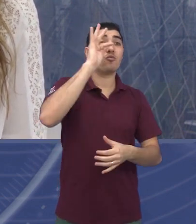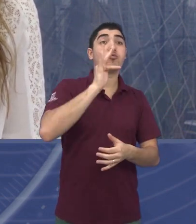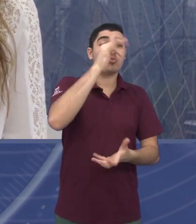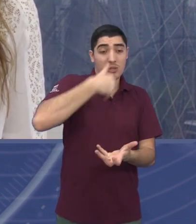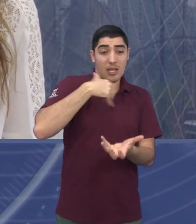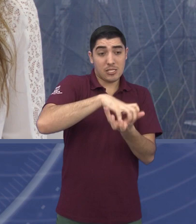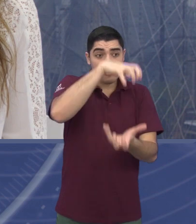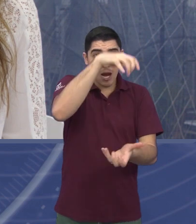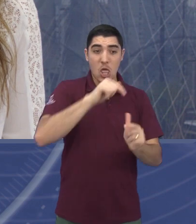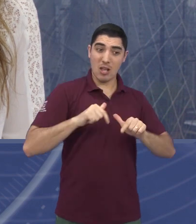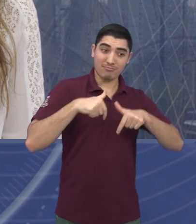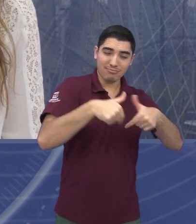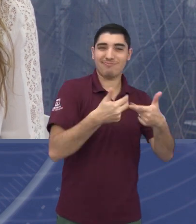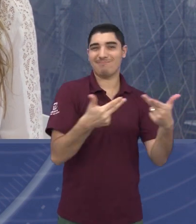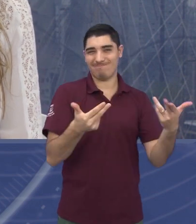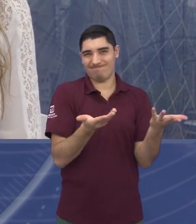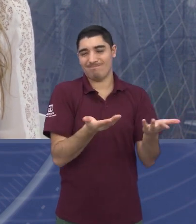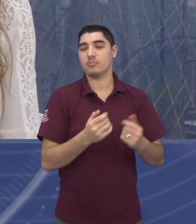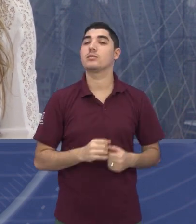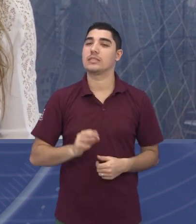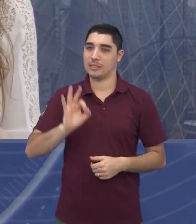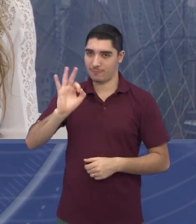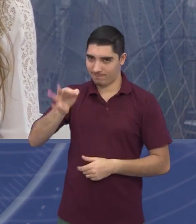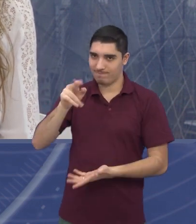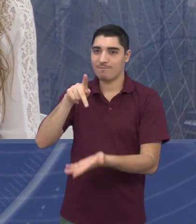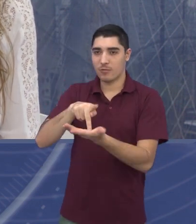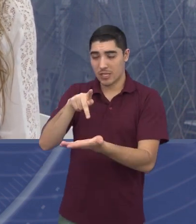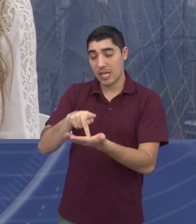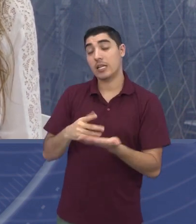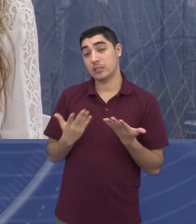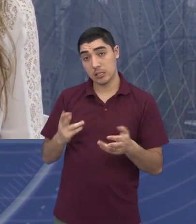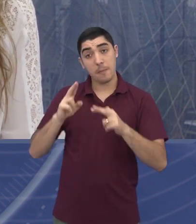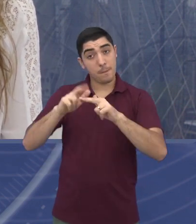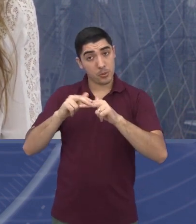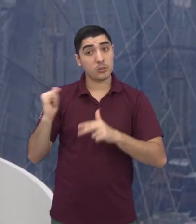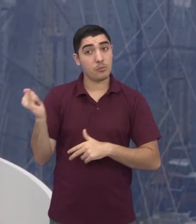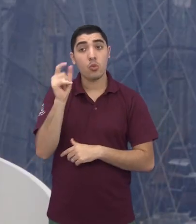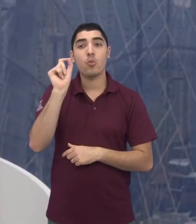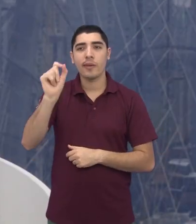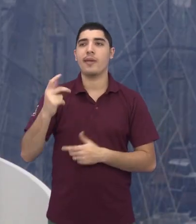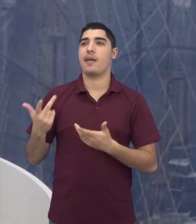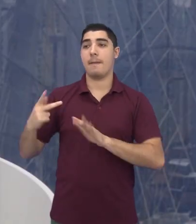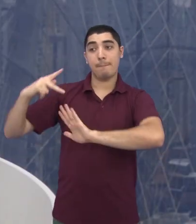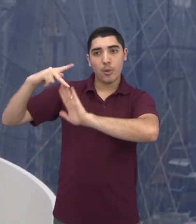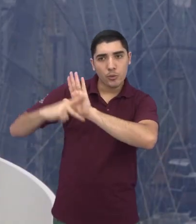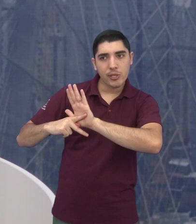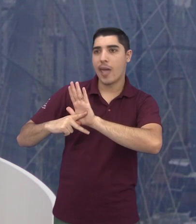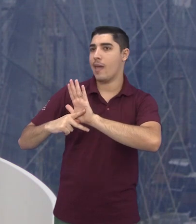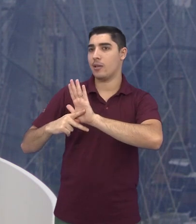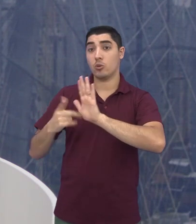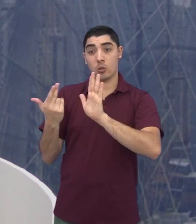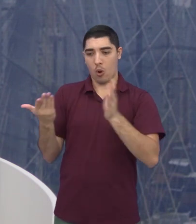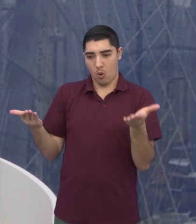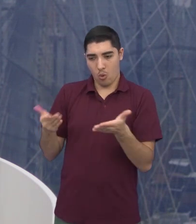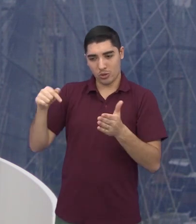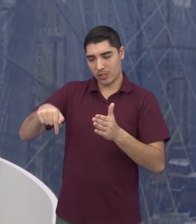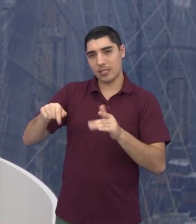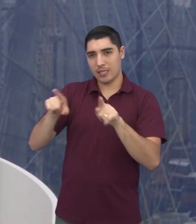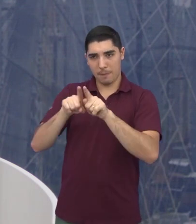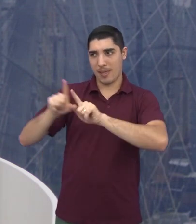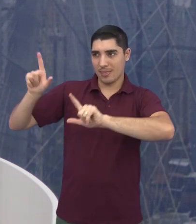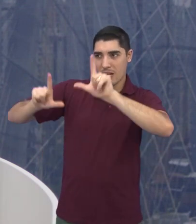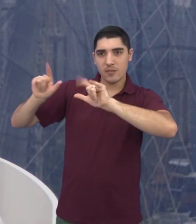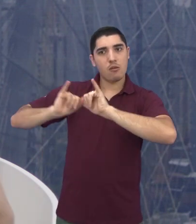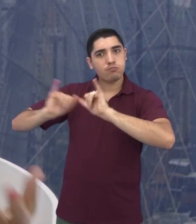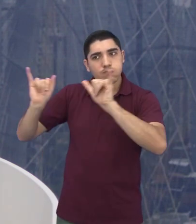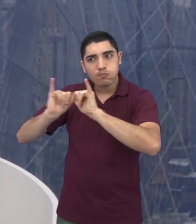qualidade de vida lá na frente. Exatamente, assim, por isso que é muito importante programas como esse aqui do Diálogos da Cidade,